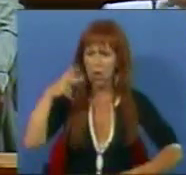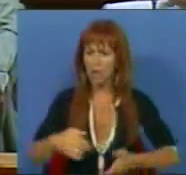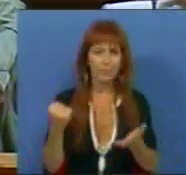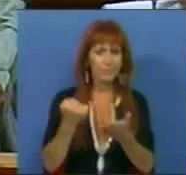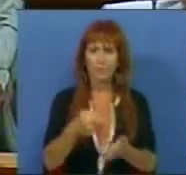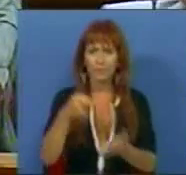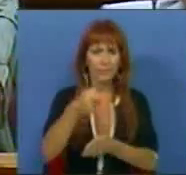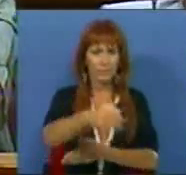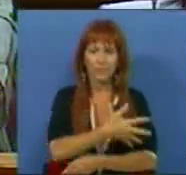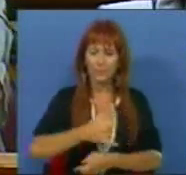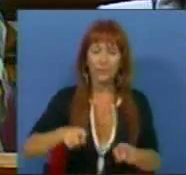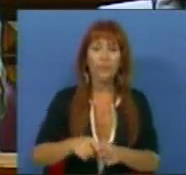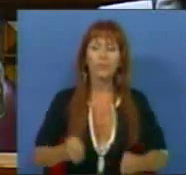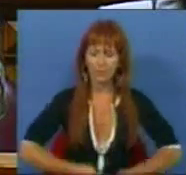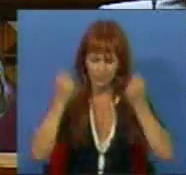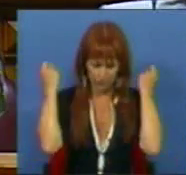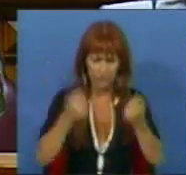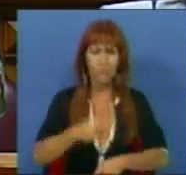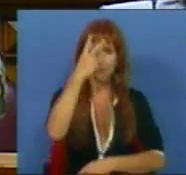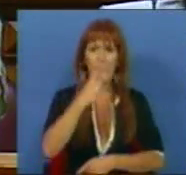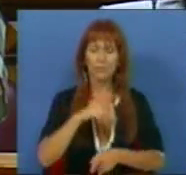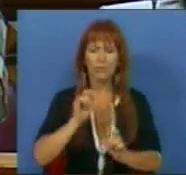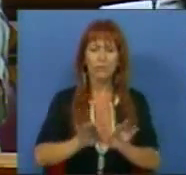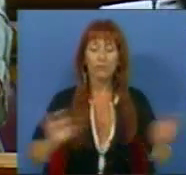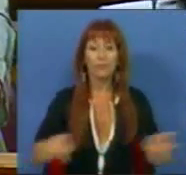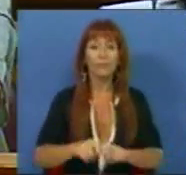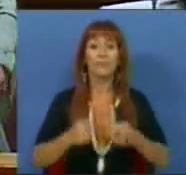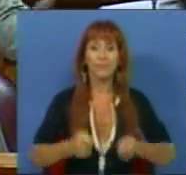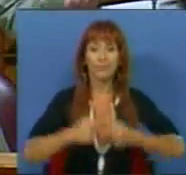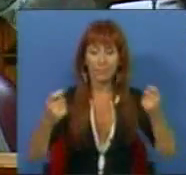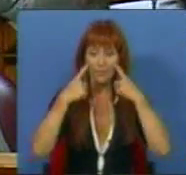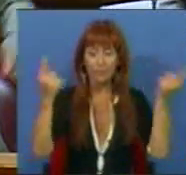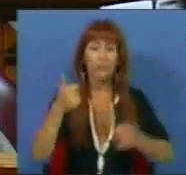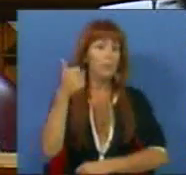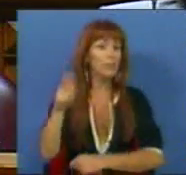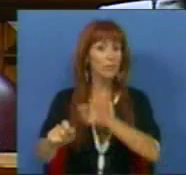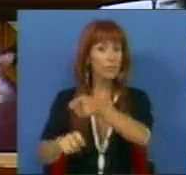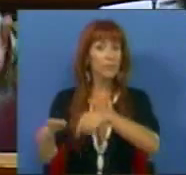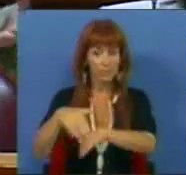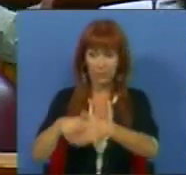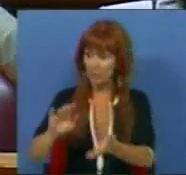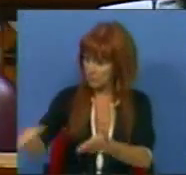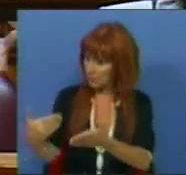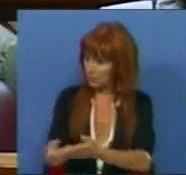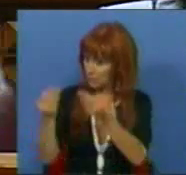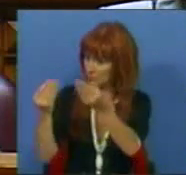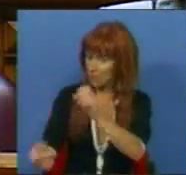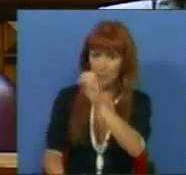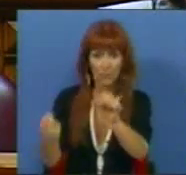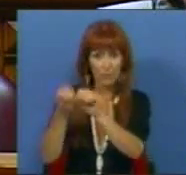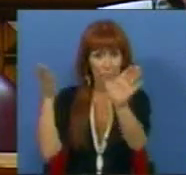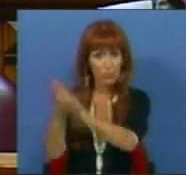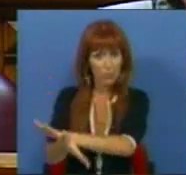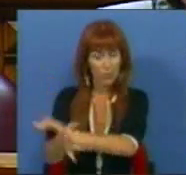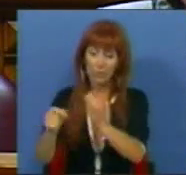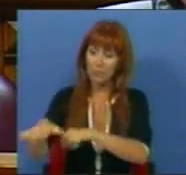subsídio de desemprego. Apostar seriamente no investimento público. O Bloco de Esquerda fez a sua proposta de criação de